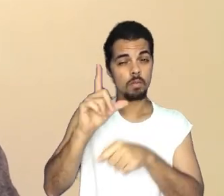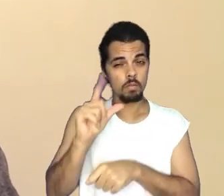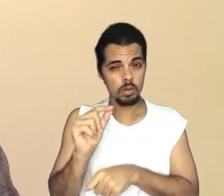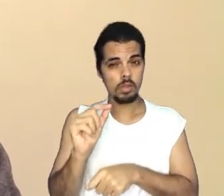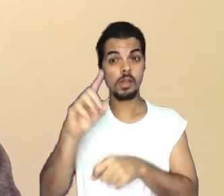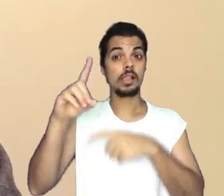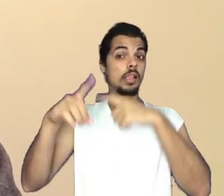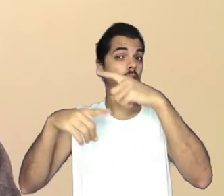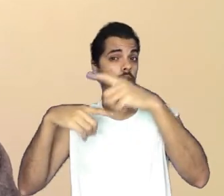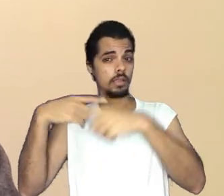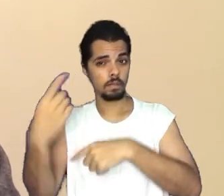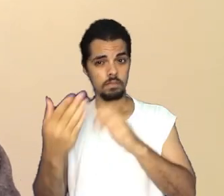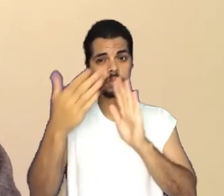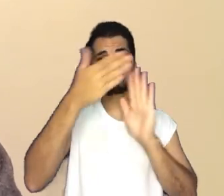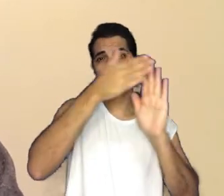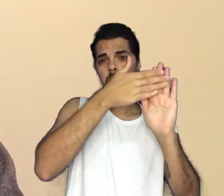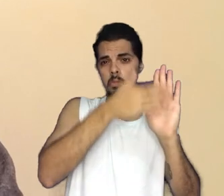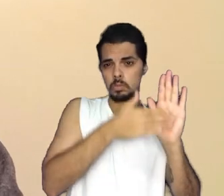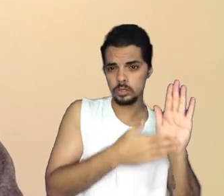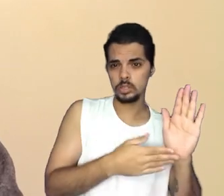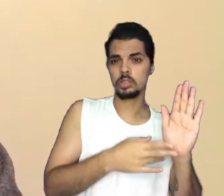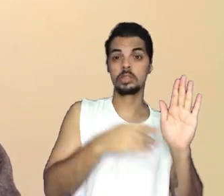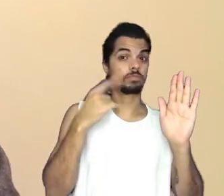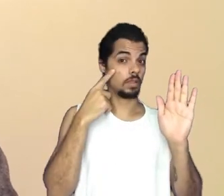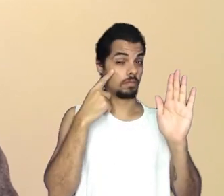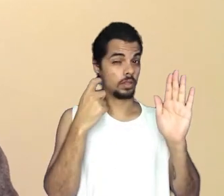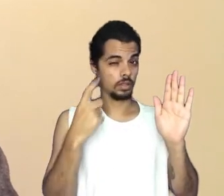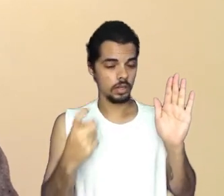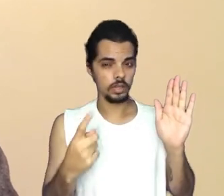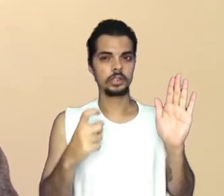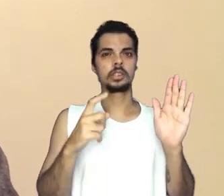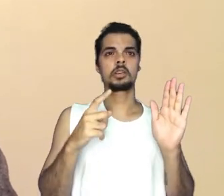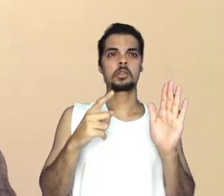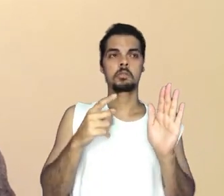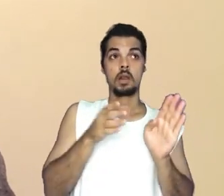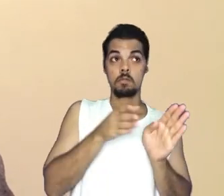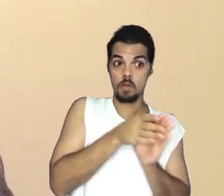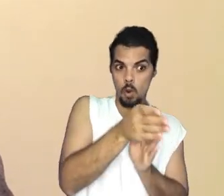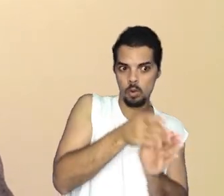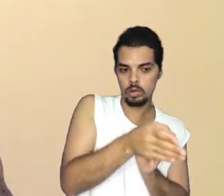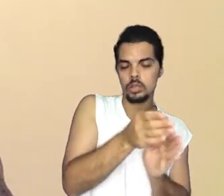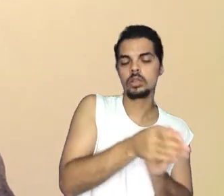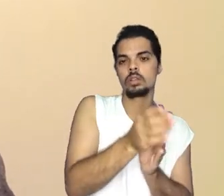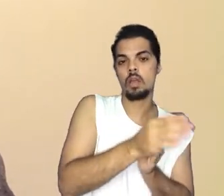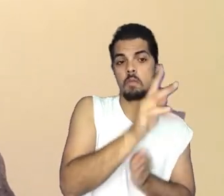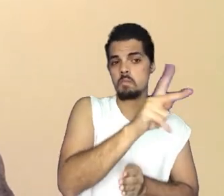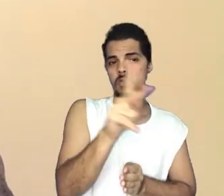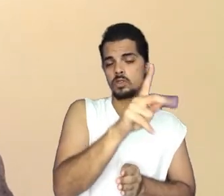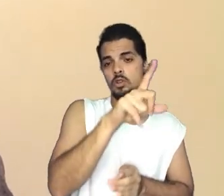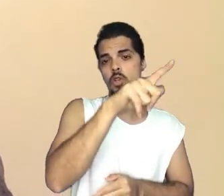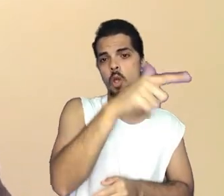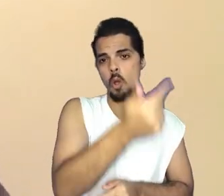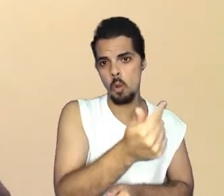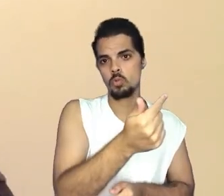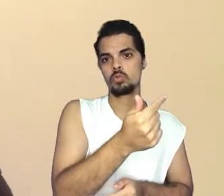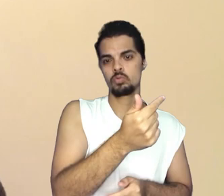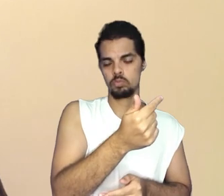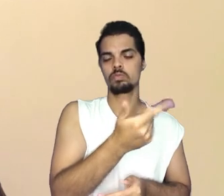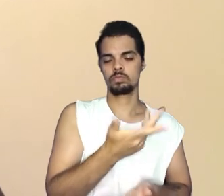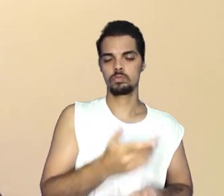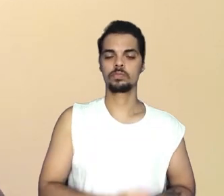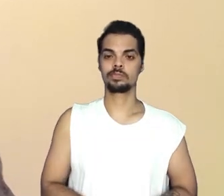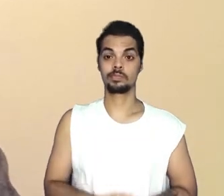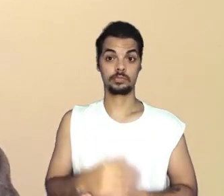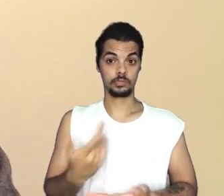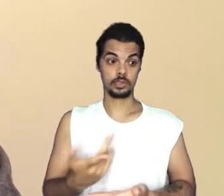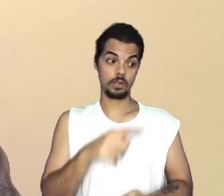depois eu vou fazer algumas propostas que eu acredito que possam ser interessantes serem aplicadas em sala de aula com base no texto.